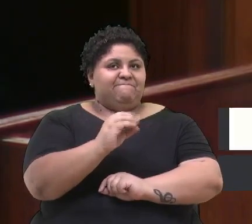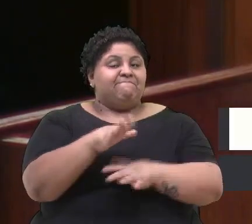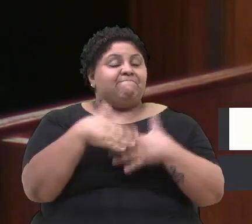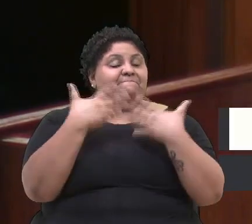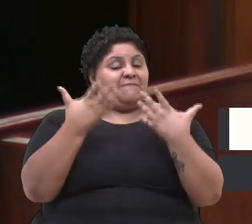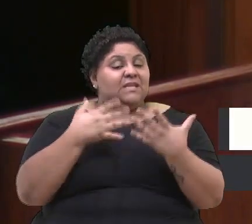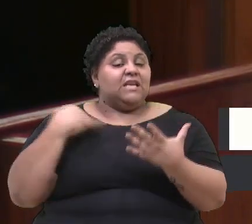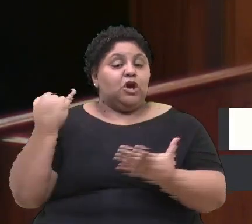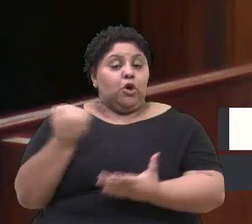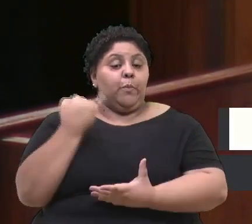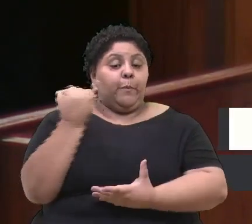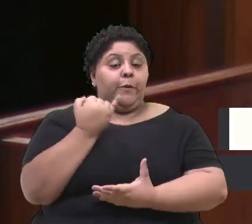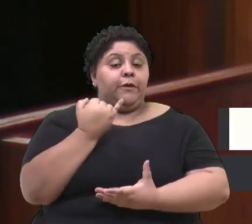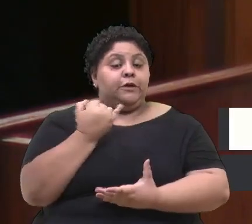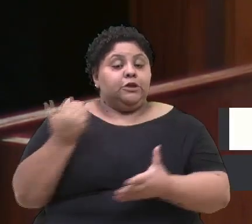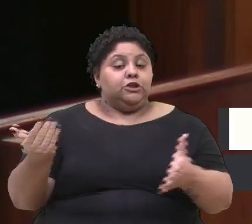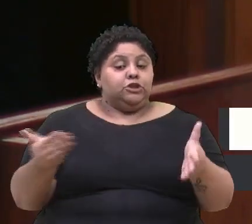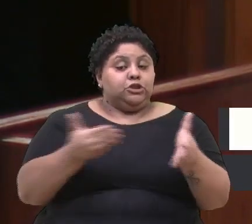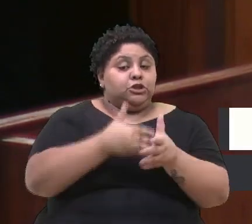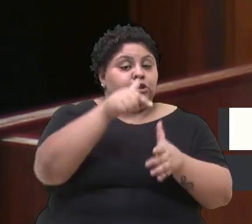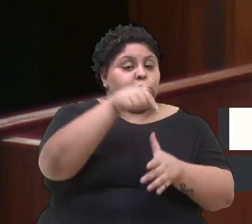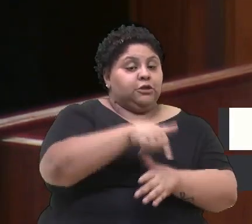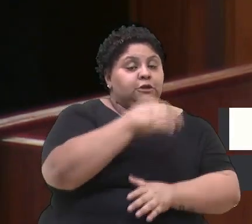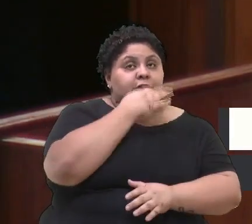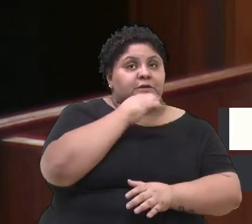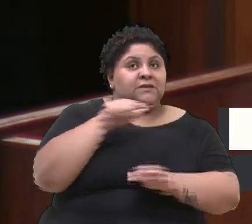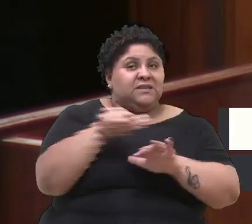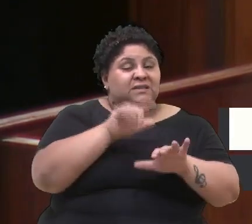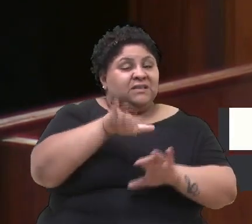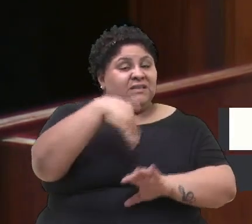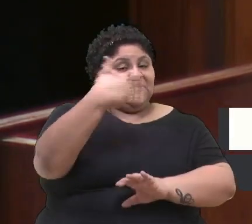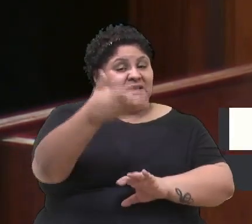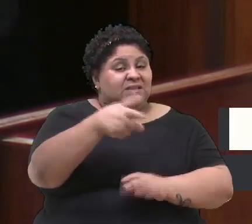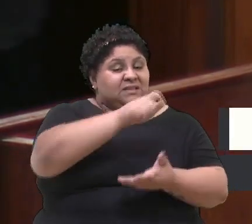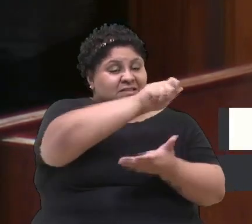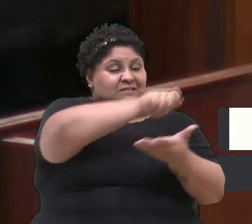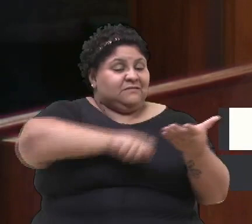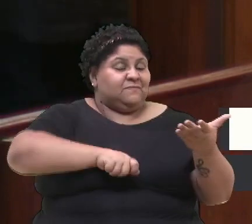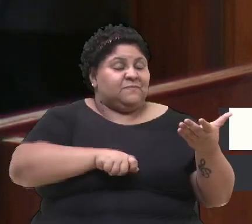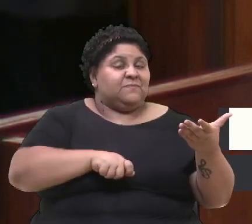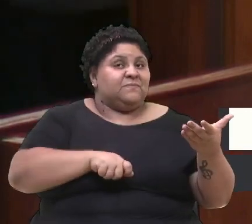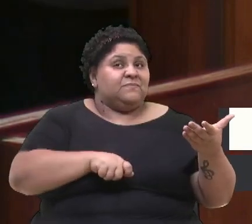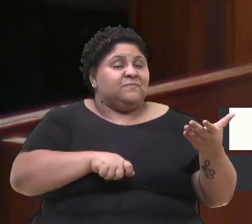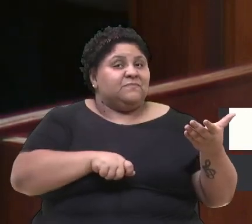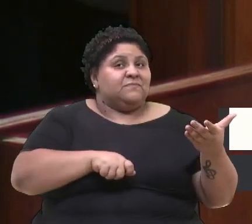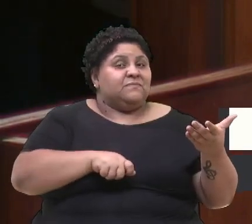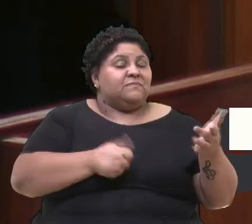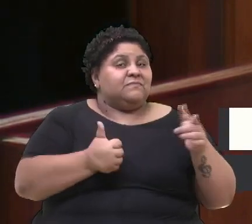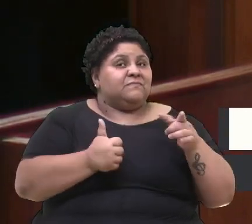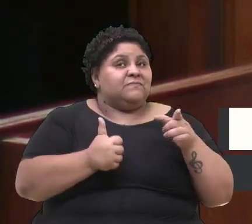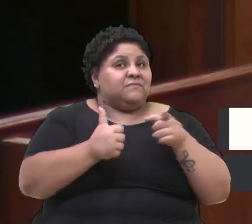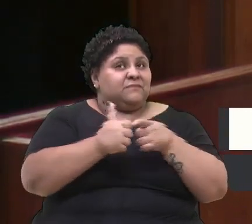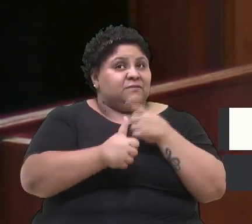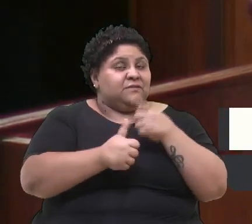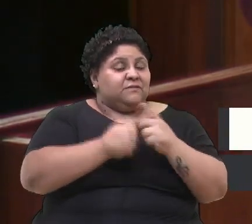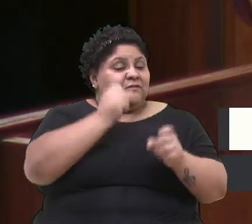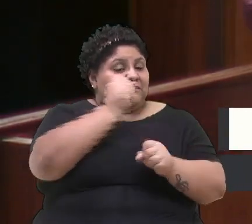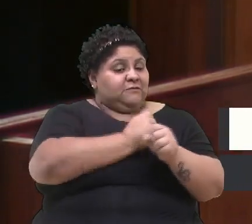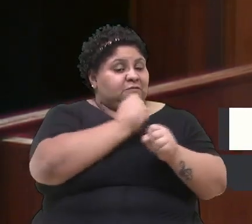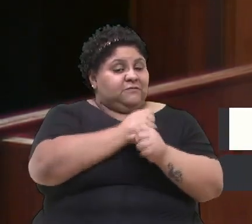chegando para Caxias. Semana que vem a gente vai assinar as primeiras obras, né, que vão iniciar no ano que